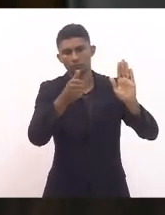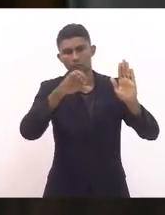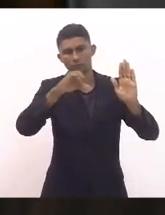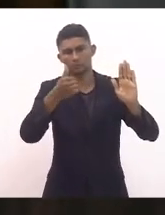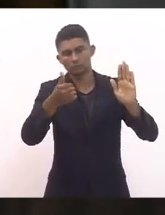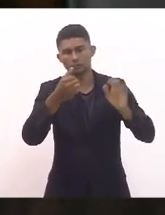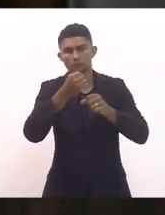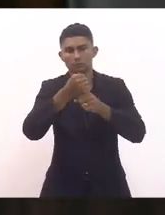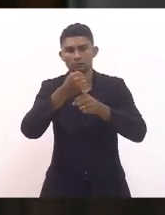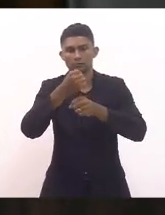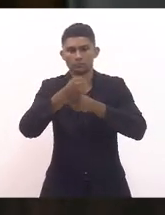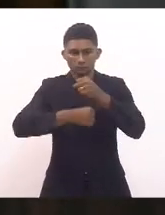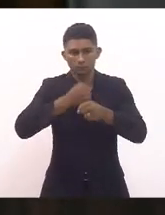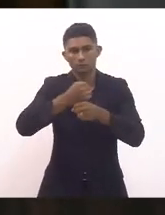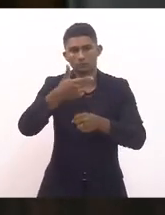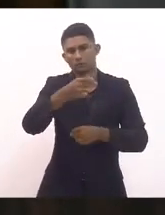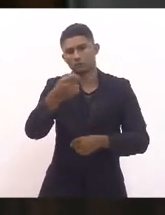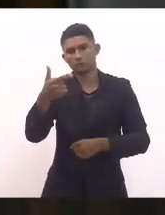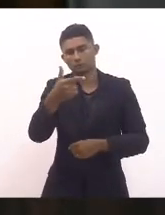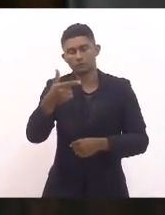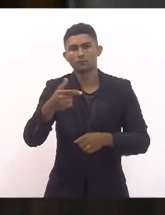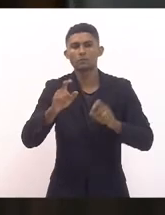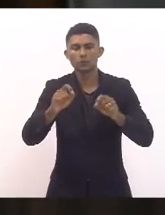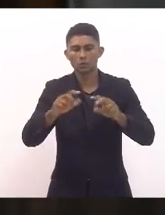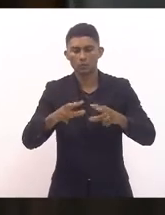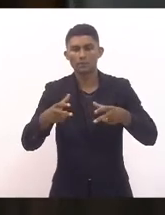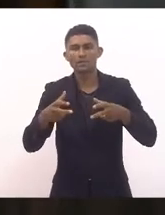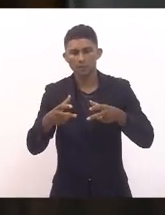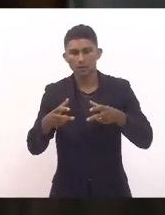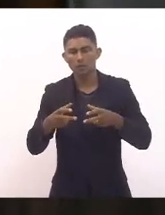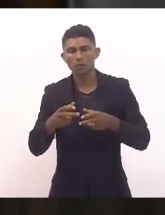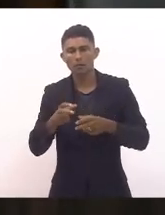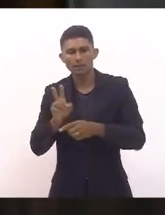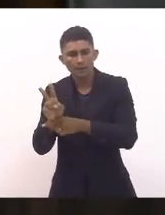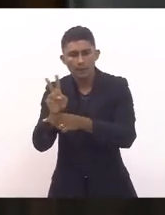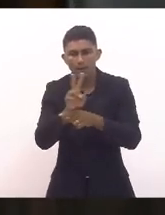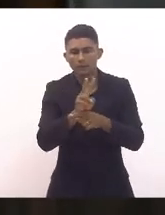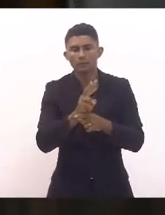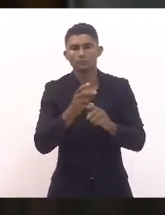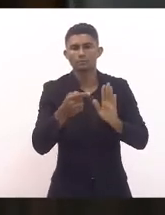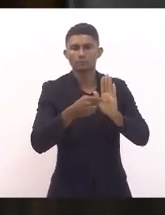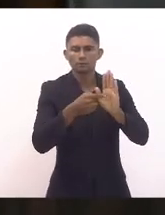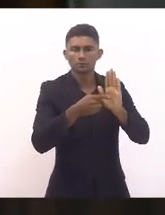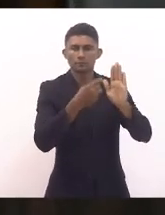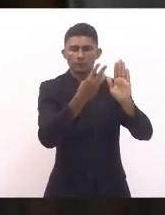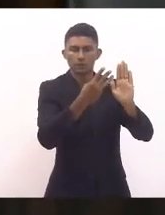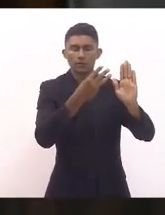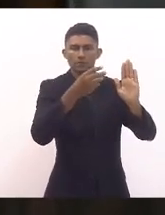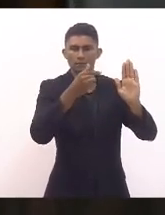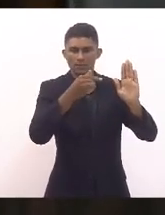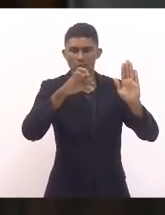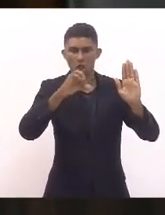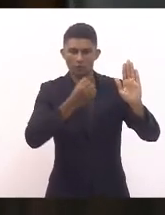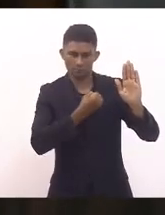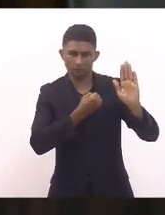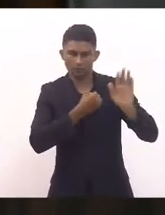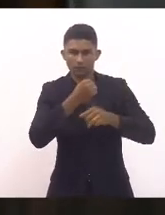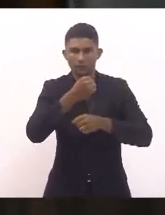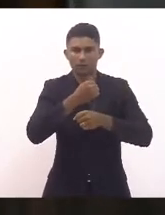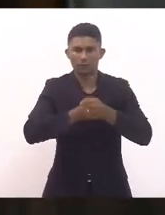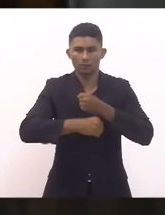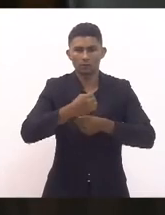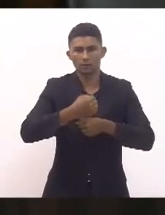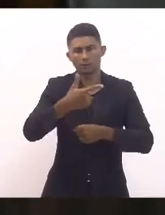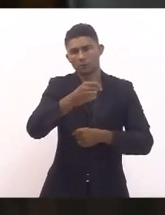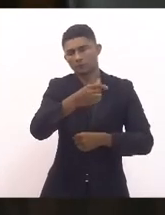de 22, de autoria da Comissão Parlamentar de Inquérito, resolução número 379 de 2021,